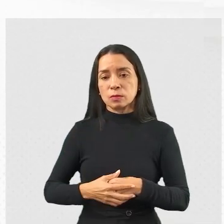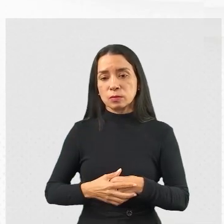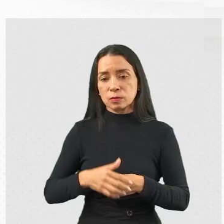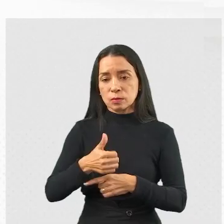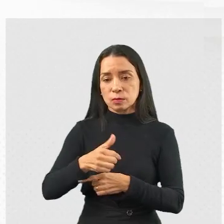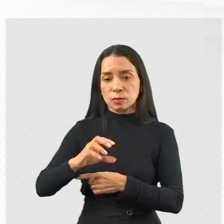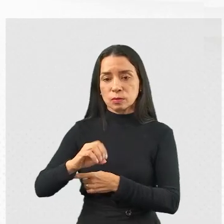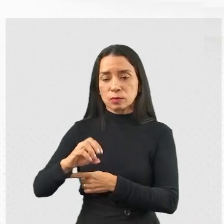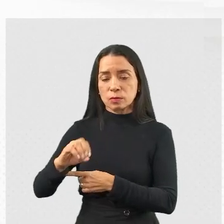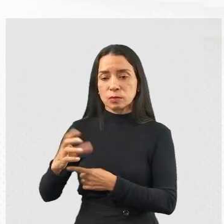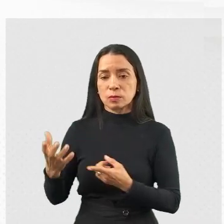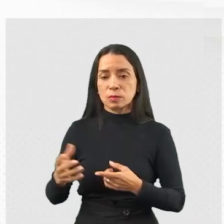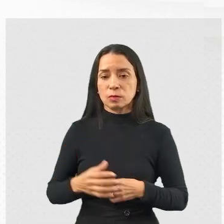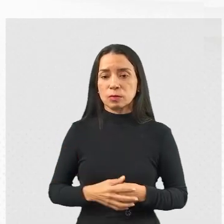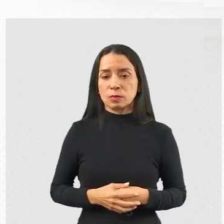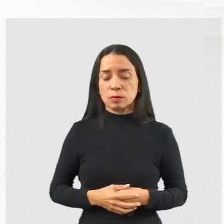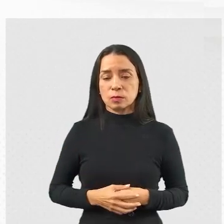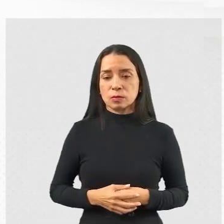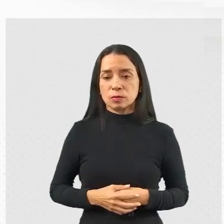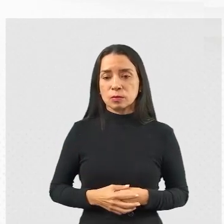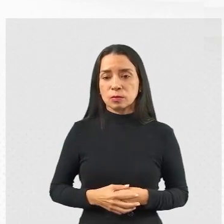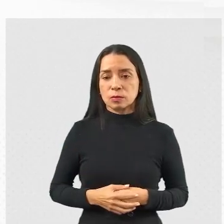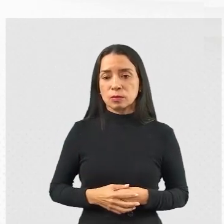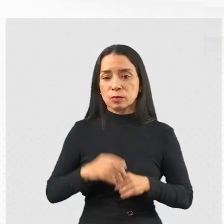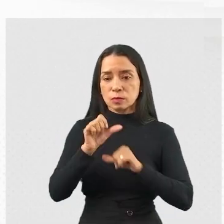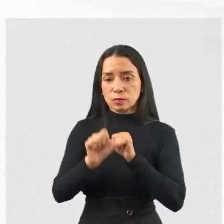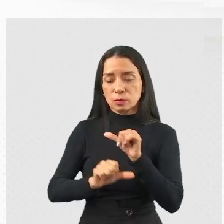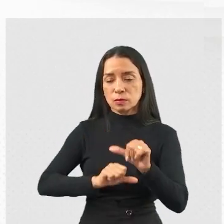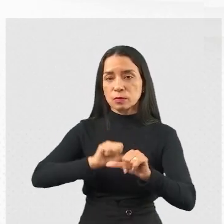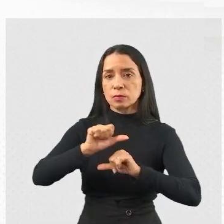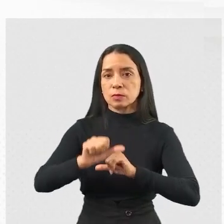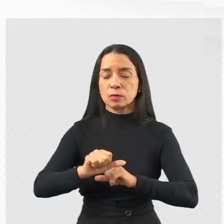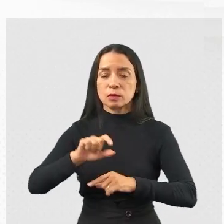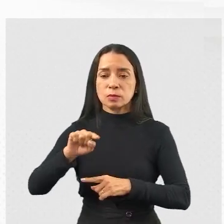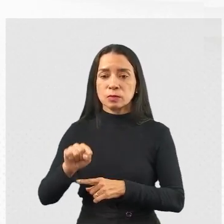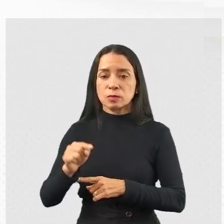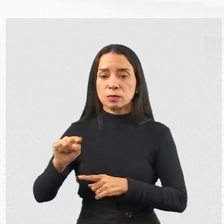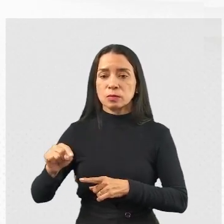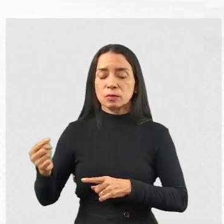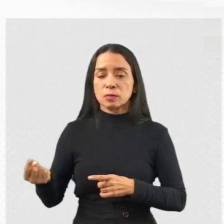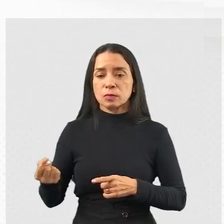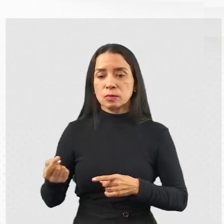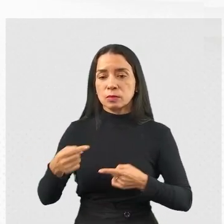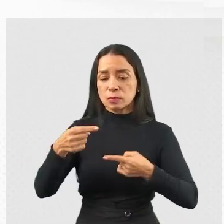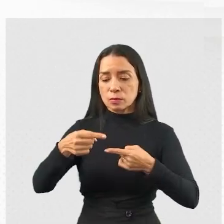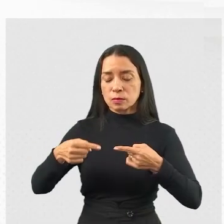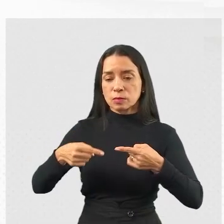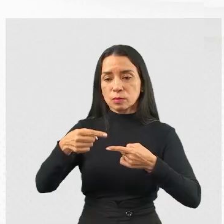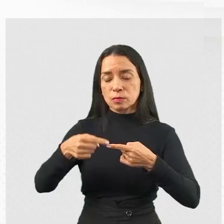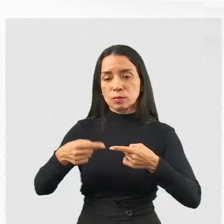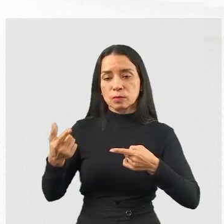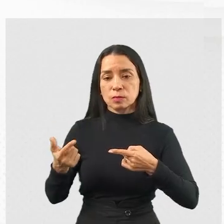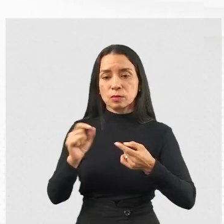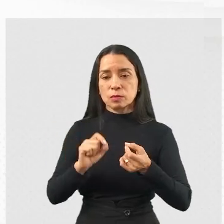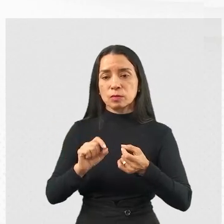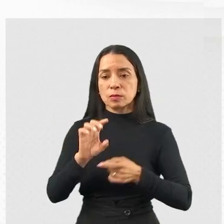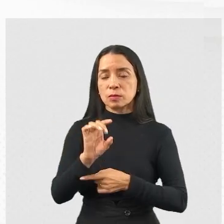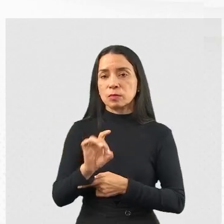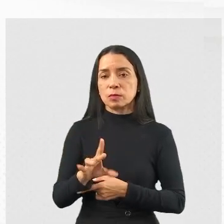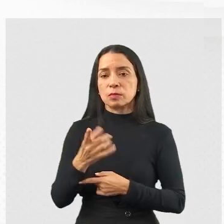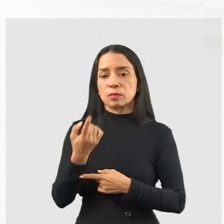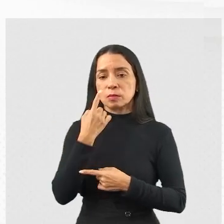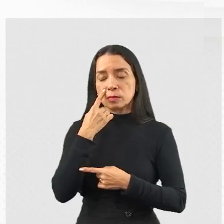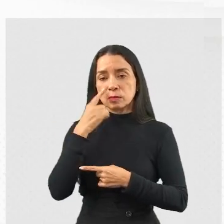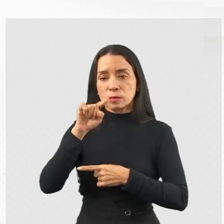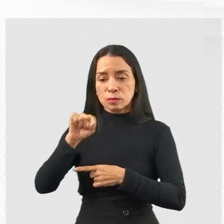100. 37 sobre 100, se eu for transformar em decimal, dividindo o numerador pelo denominador, que basta você correr a